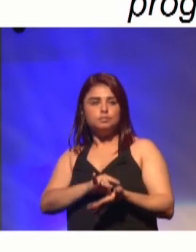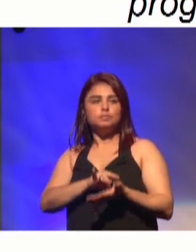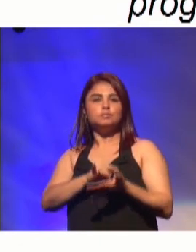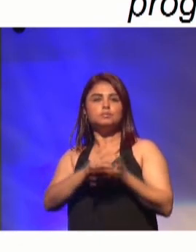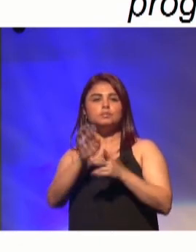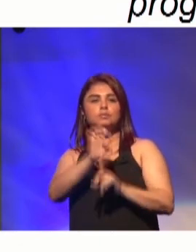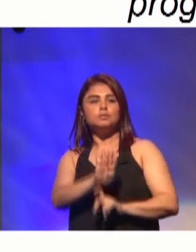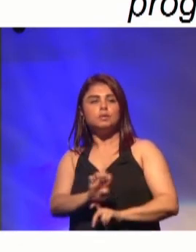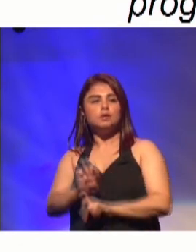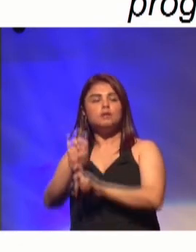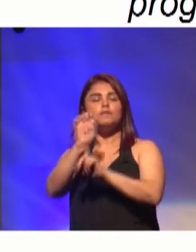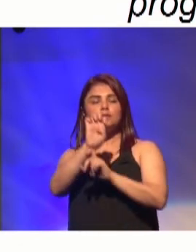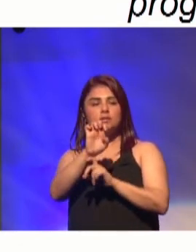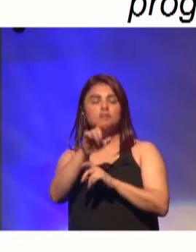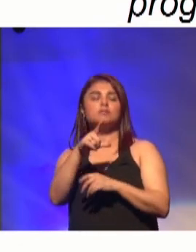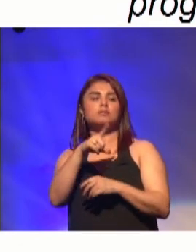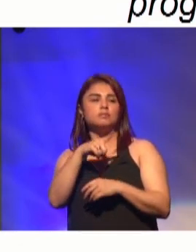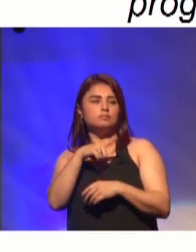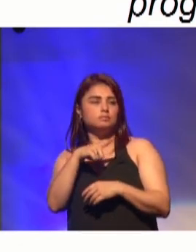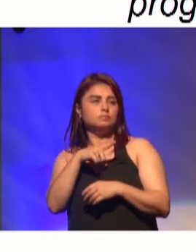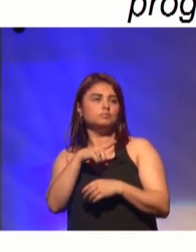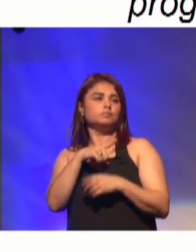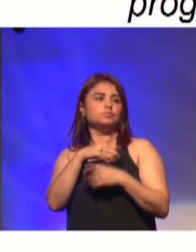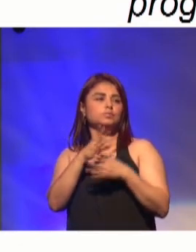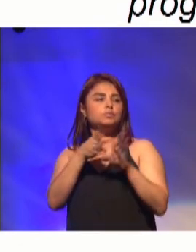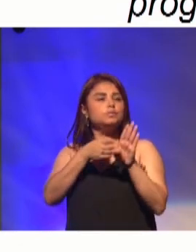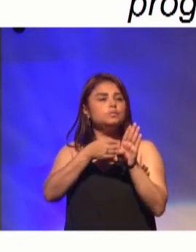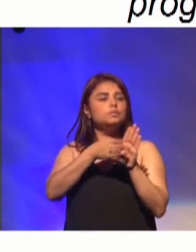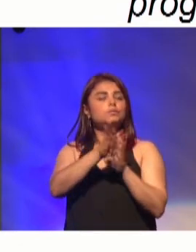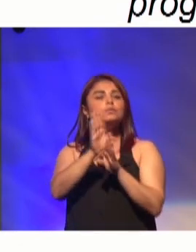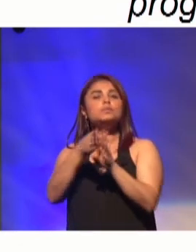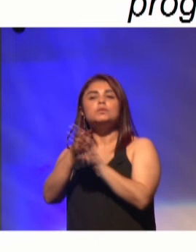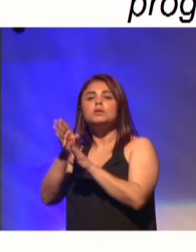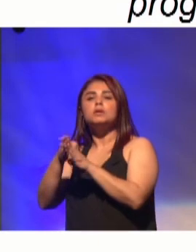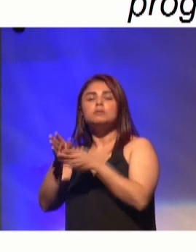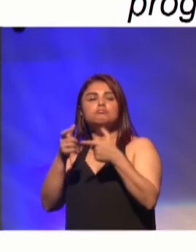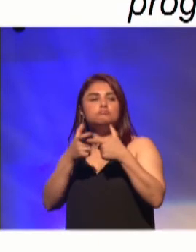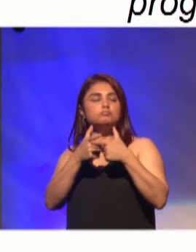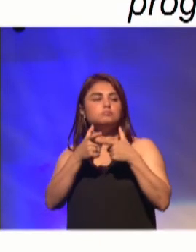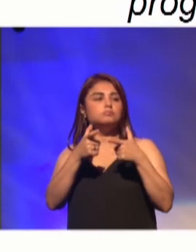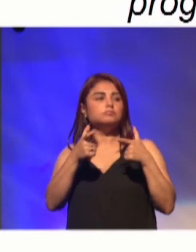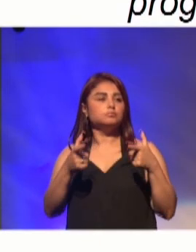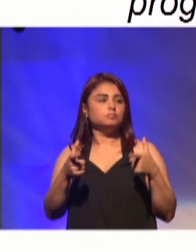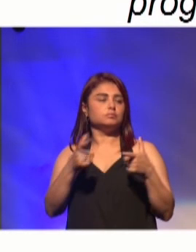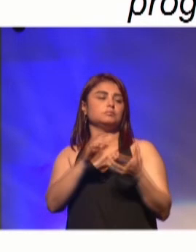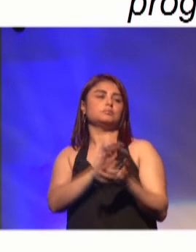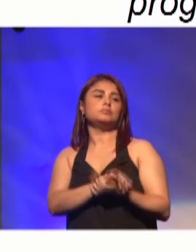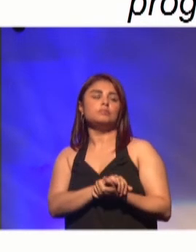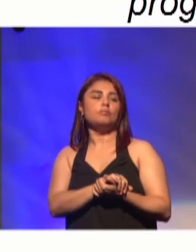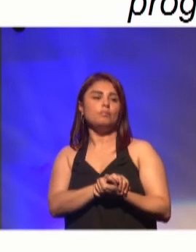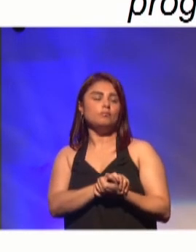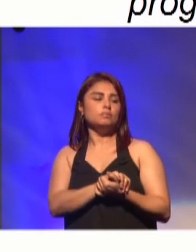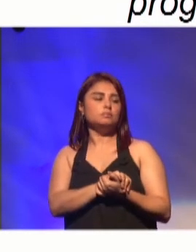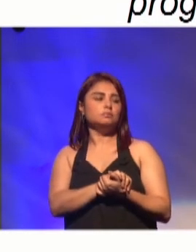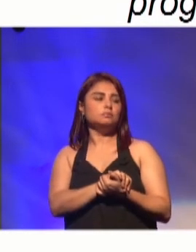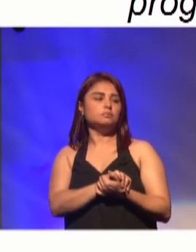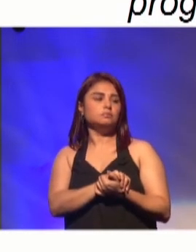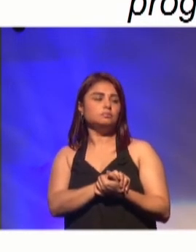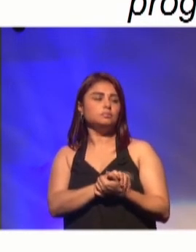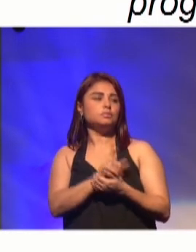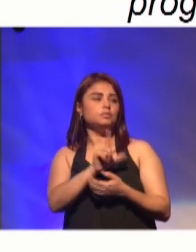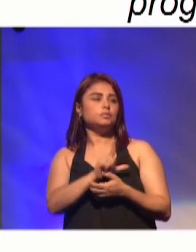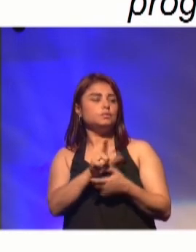da evidência, Strong Recommendation. O que, que significa isso? Forte recomendação.